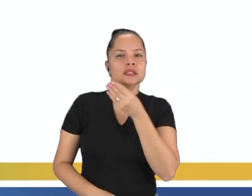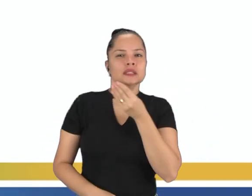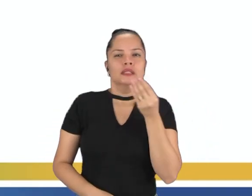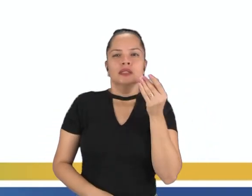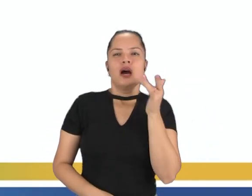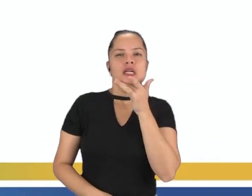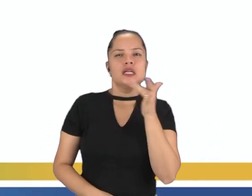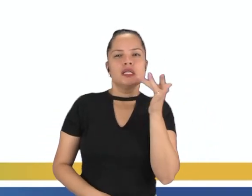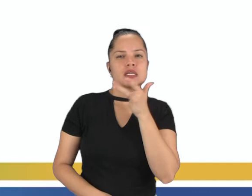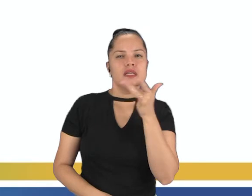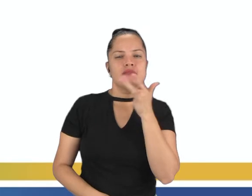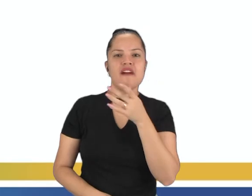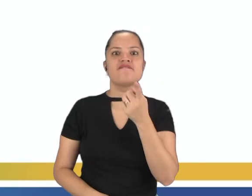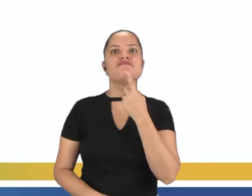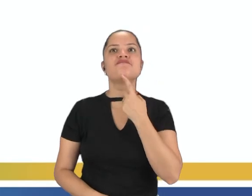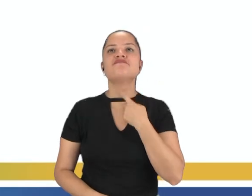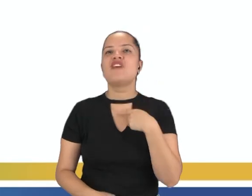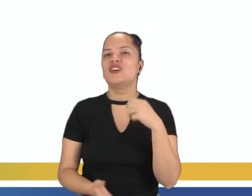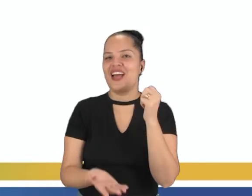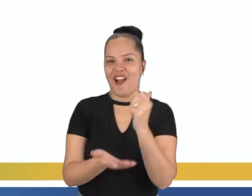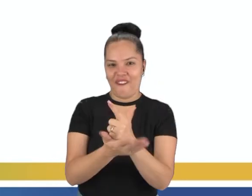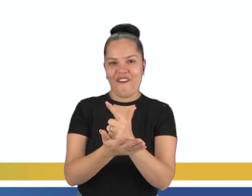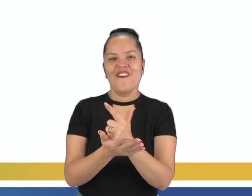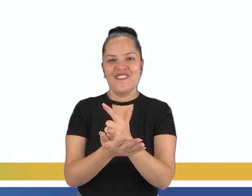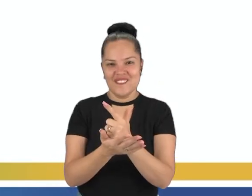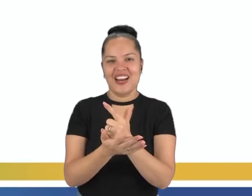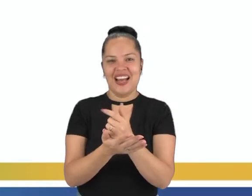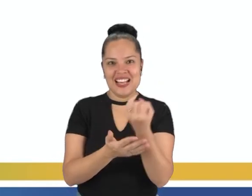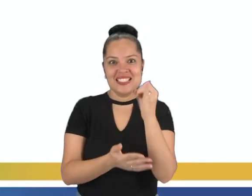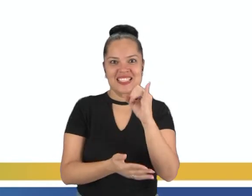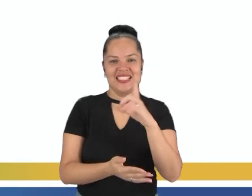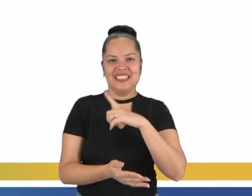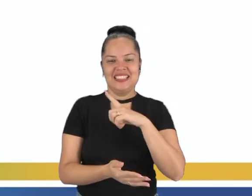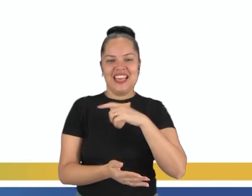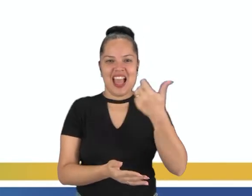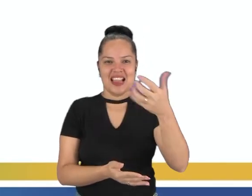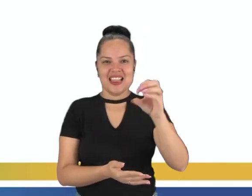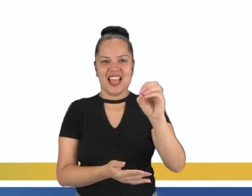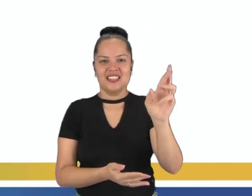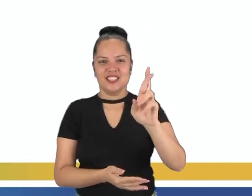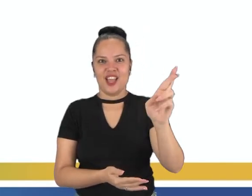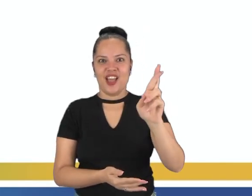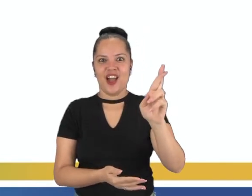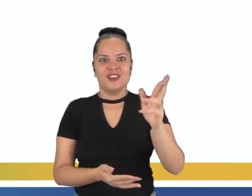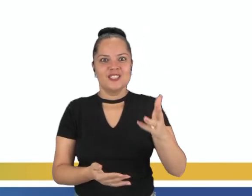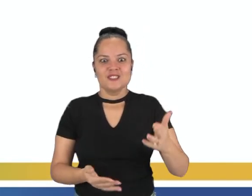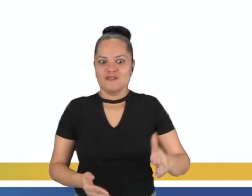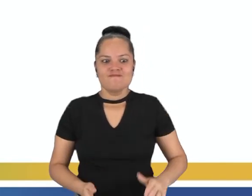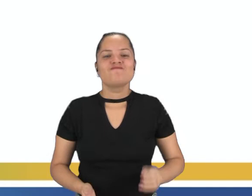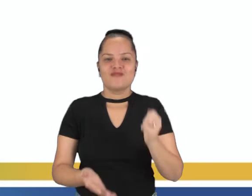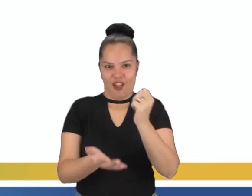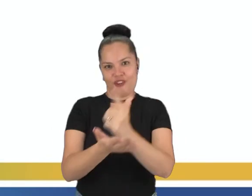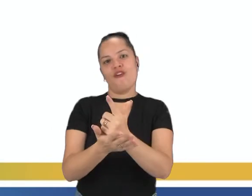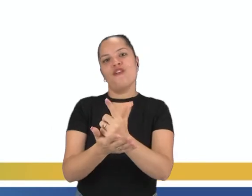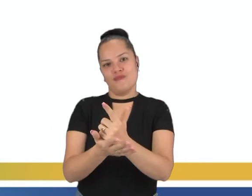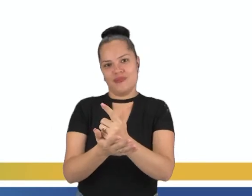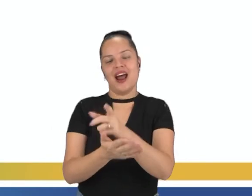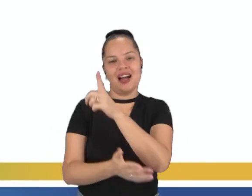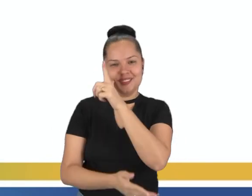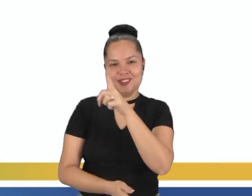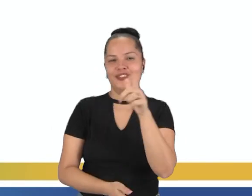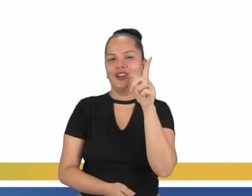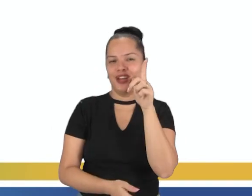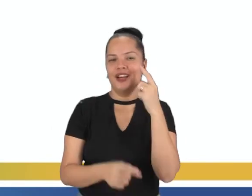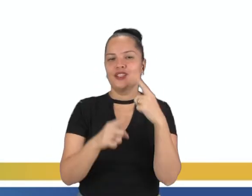lá na nossa aula, né? Olhei para essa imagem aí, se eu tiver R$10 no bolso, é tudo que eu tenho para o resto do mês, eu vou pagar nesse produto, porque